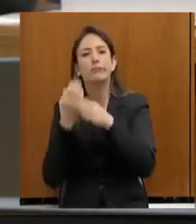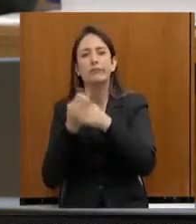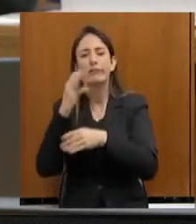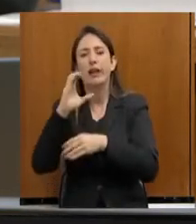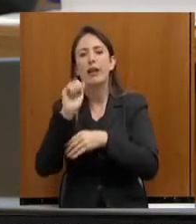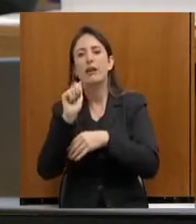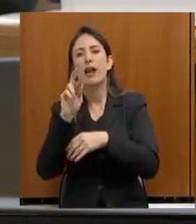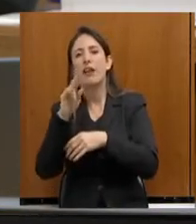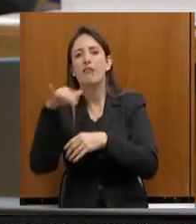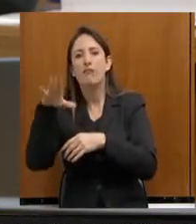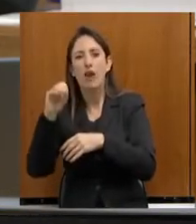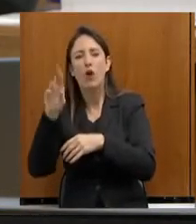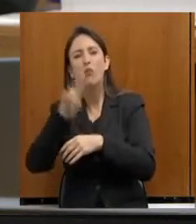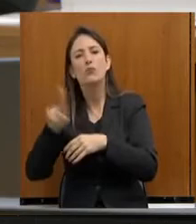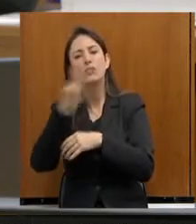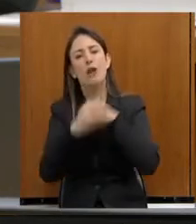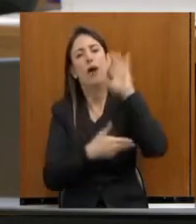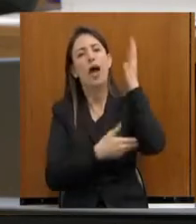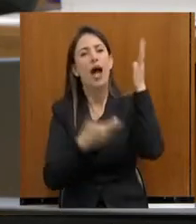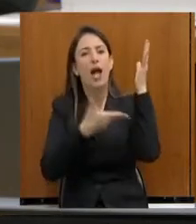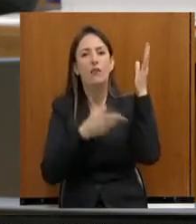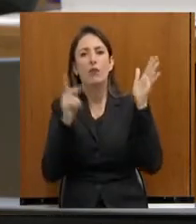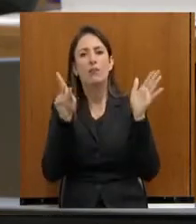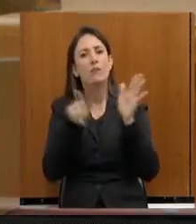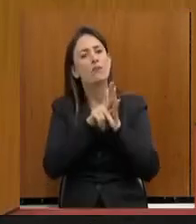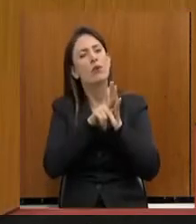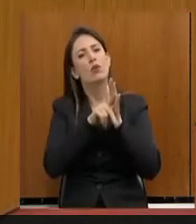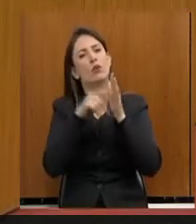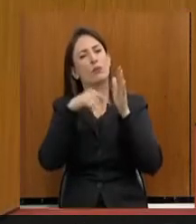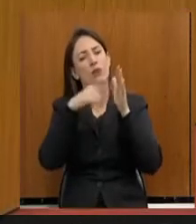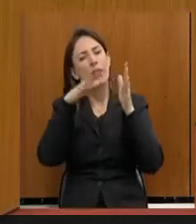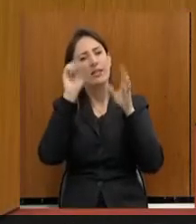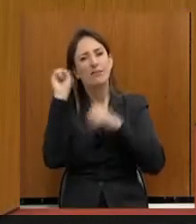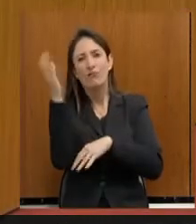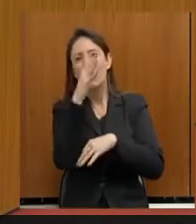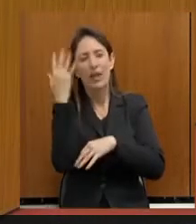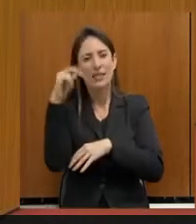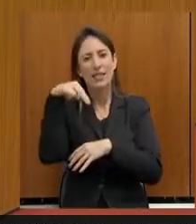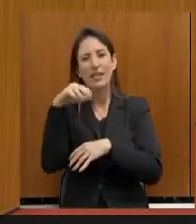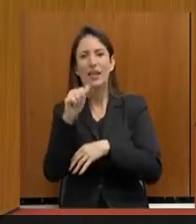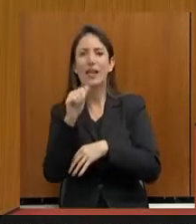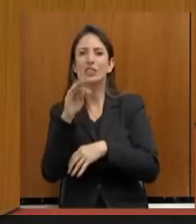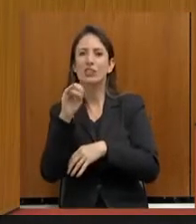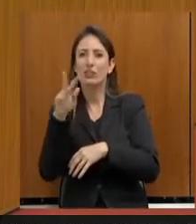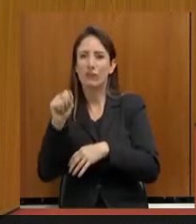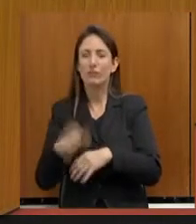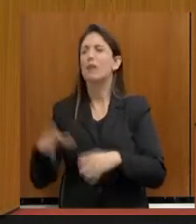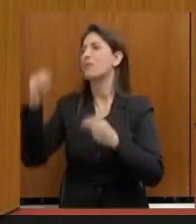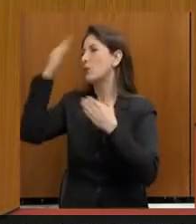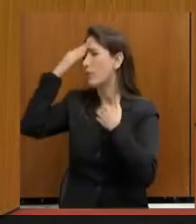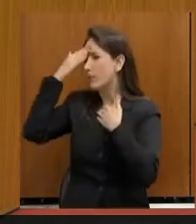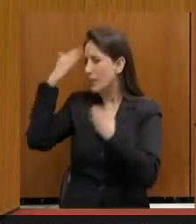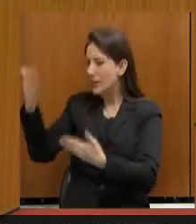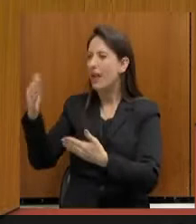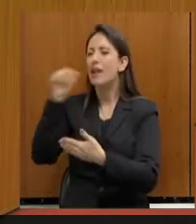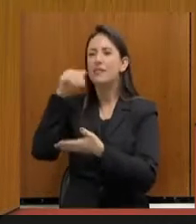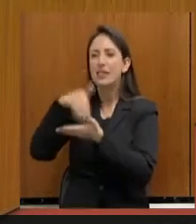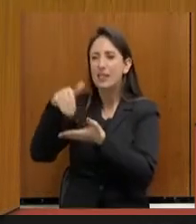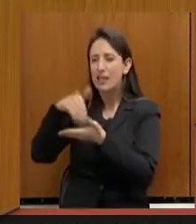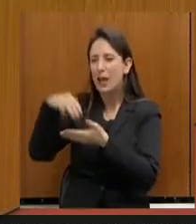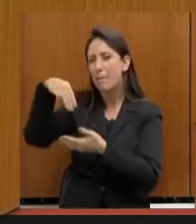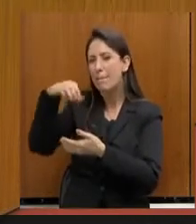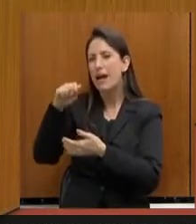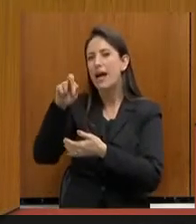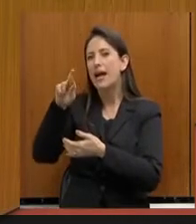então Deputado e são esclarecimento permaneça à disposição torturado pelas contribuições secretária Marília